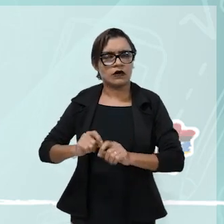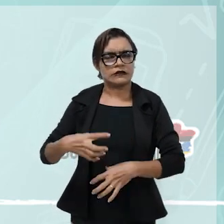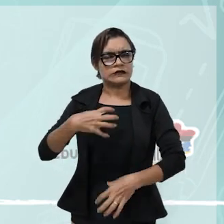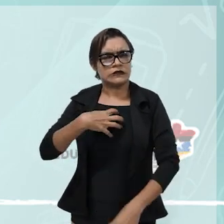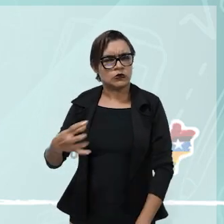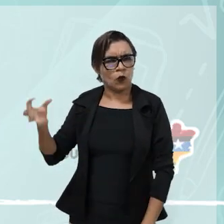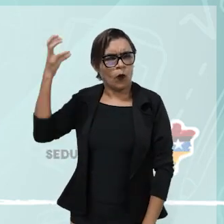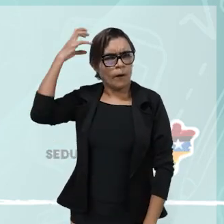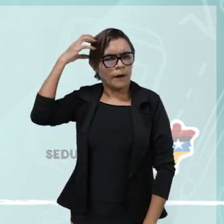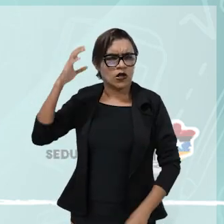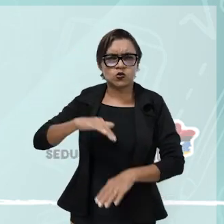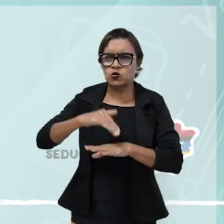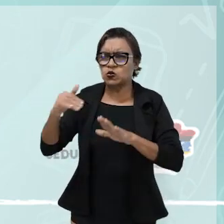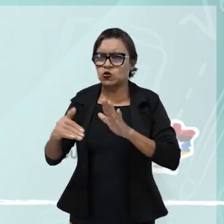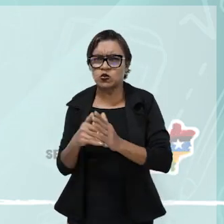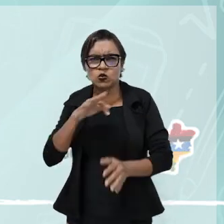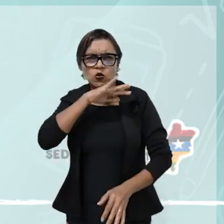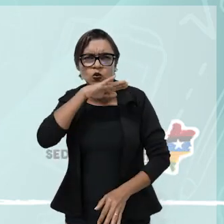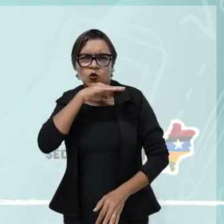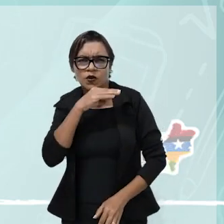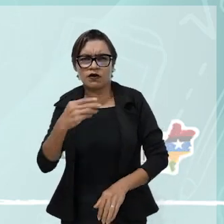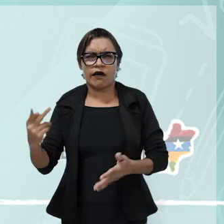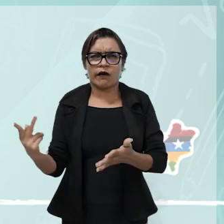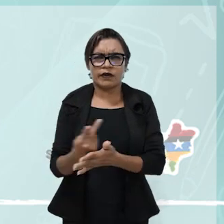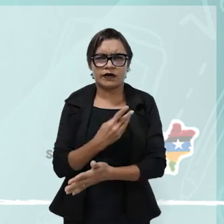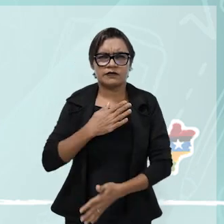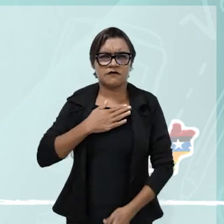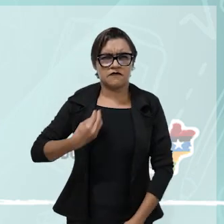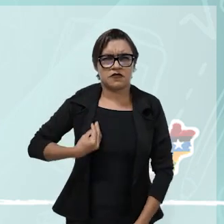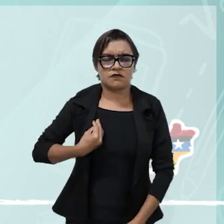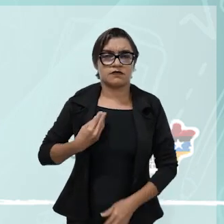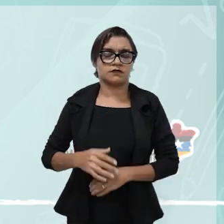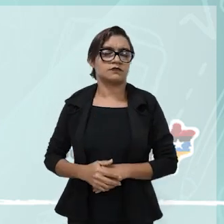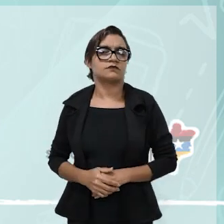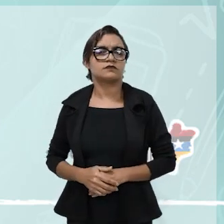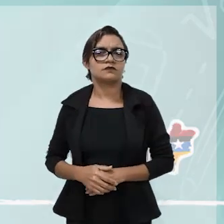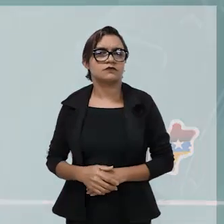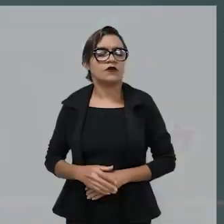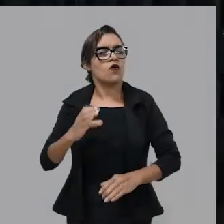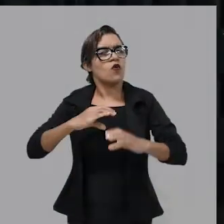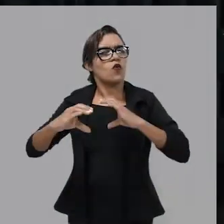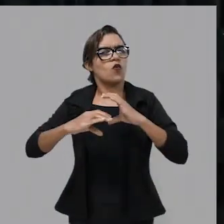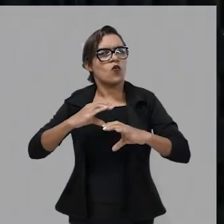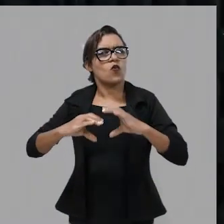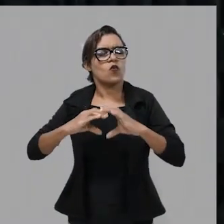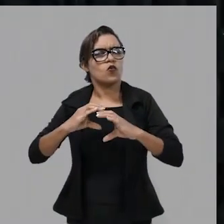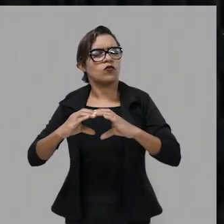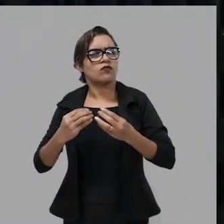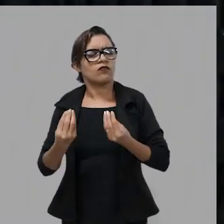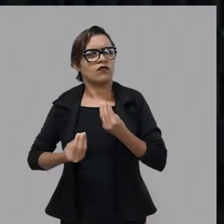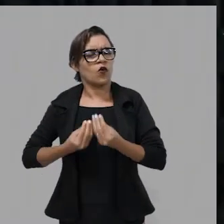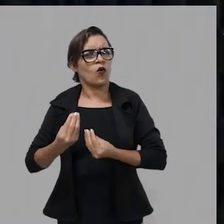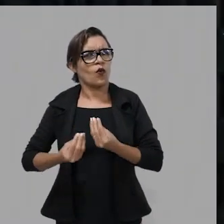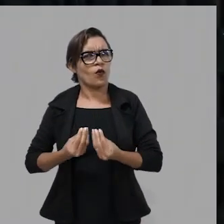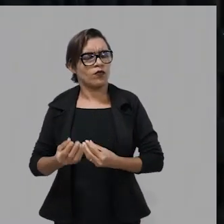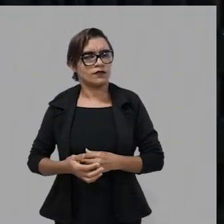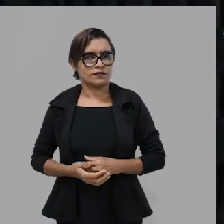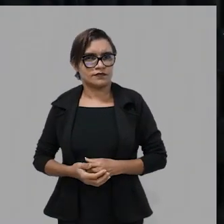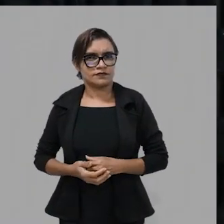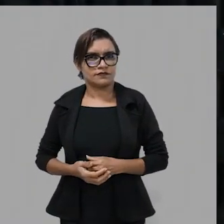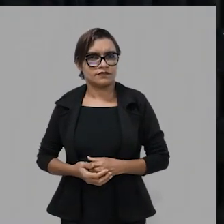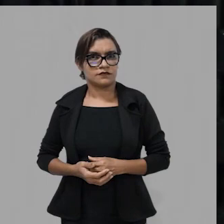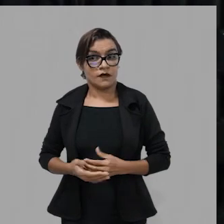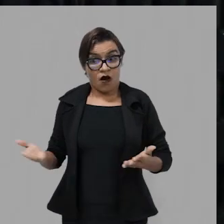de ruim que lhe acontece, está fadado à solidão. E aí, vocês acham que essa cantiga tem algo de atual ou não? Turma, ela é